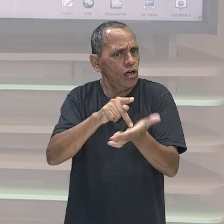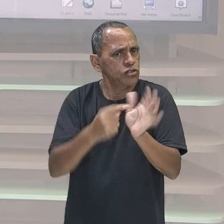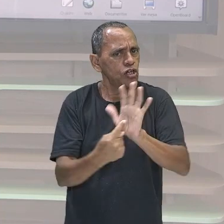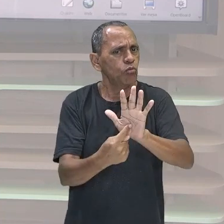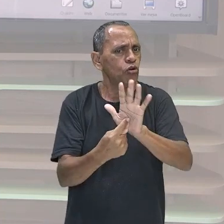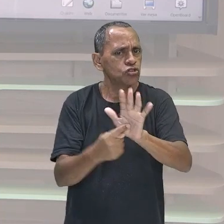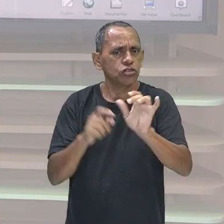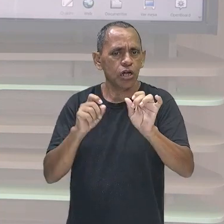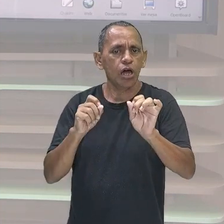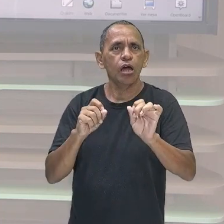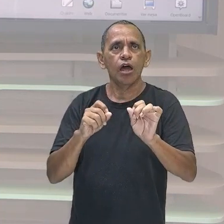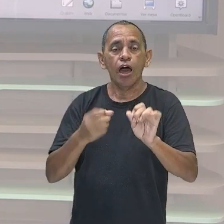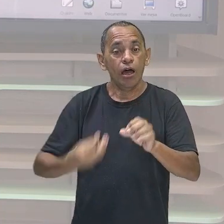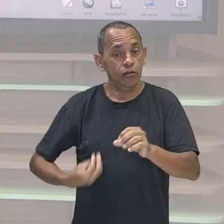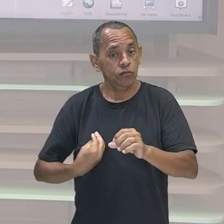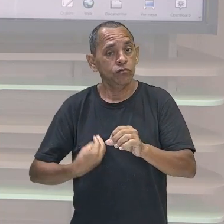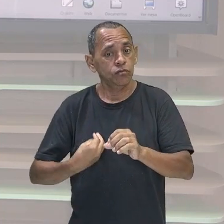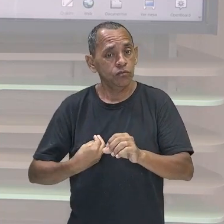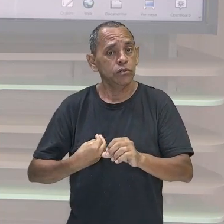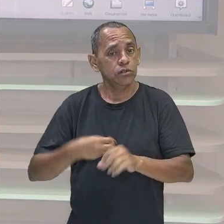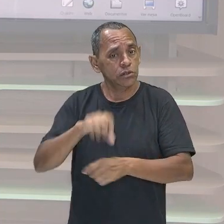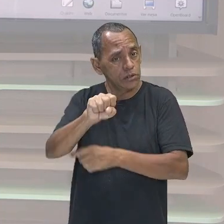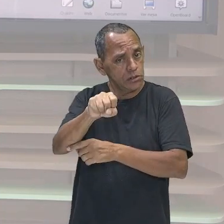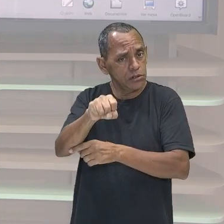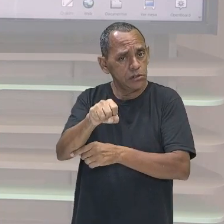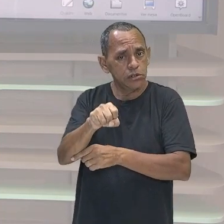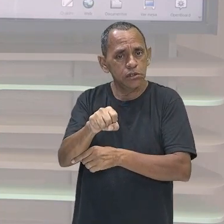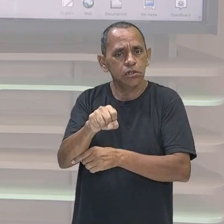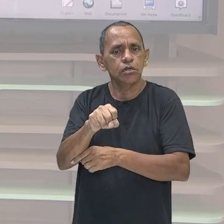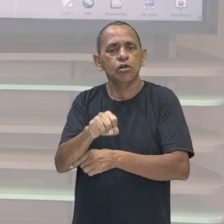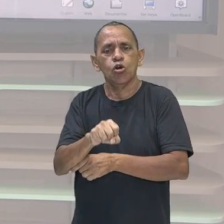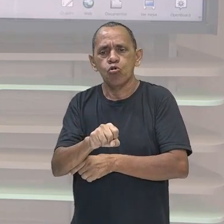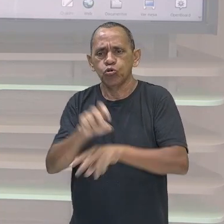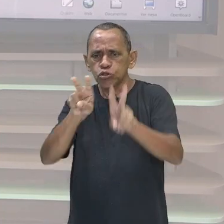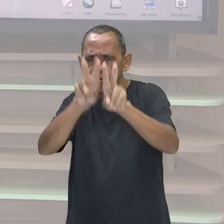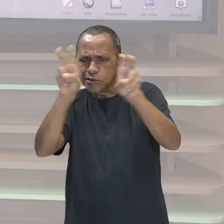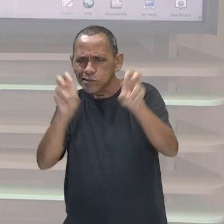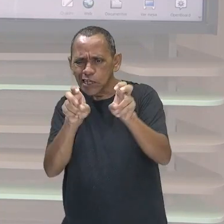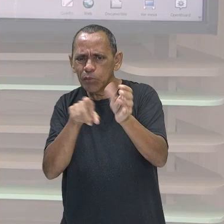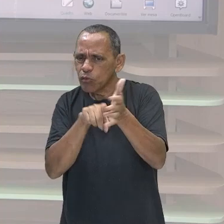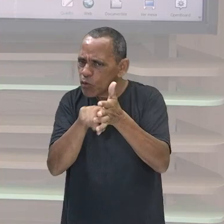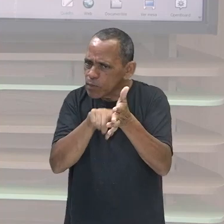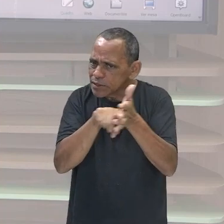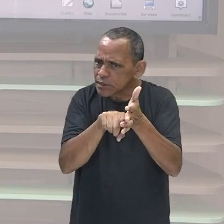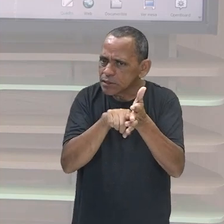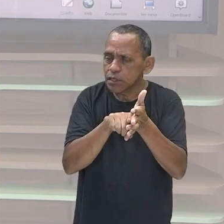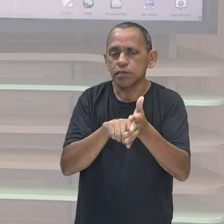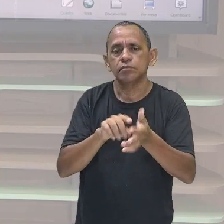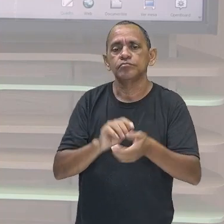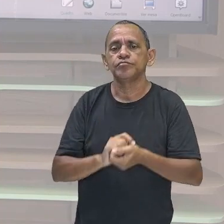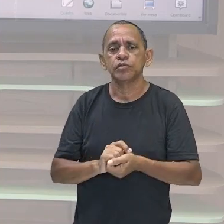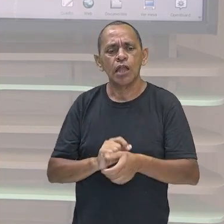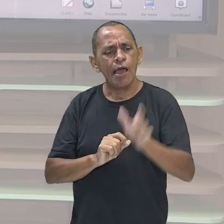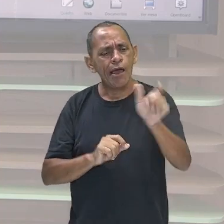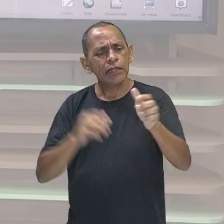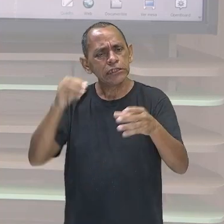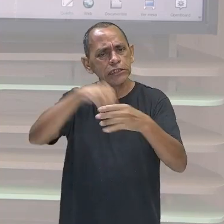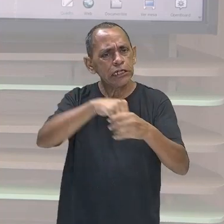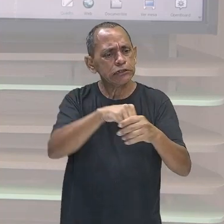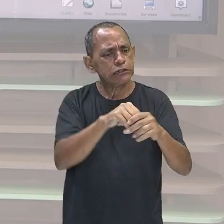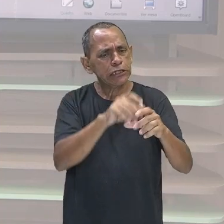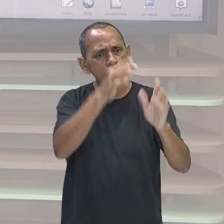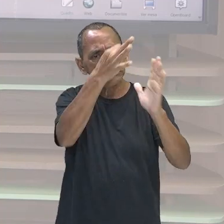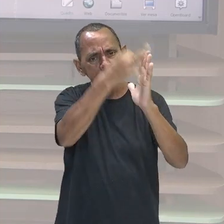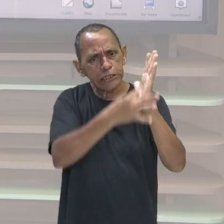a realidade daquilo que foi pesquisado, certo? Então, nesses textos não pode haver uma linguagem conotativa, em sim a